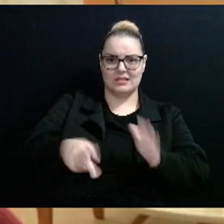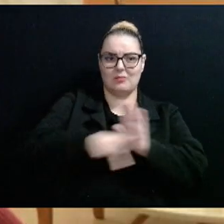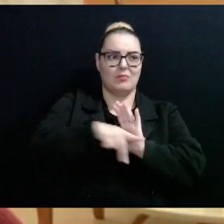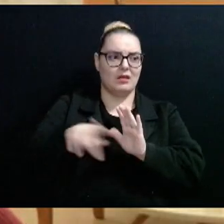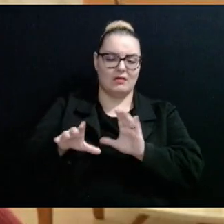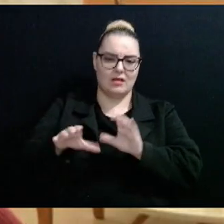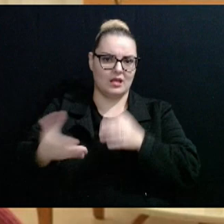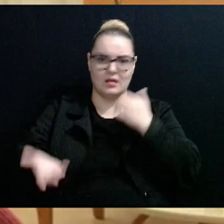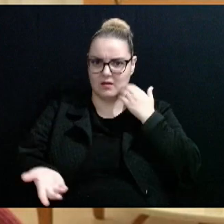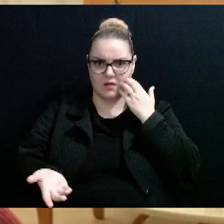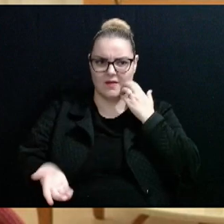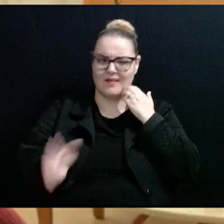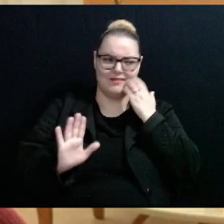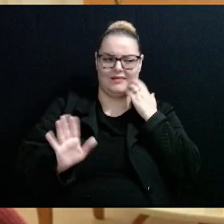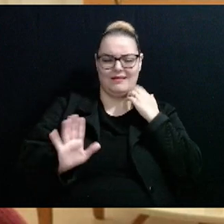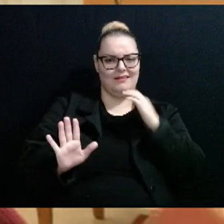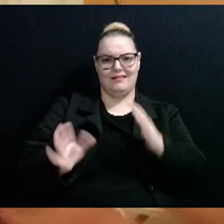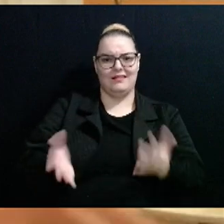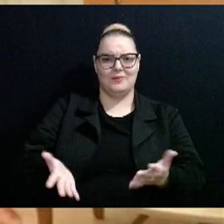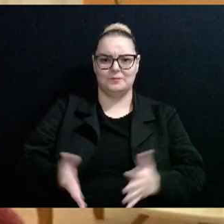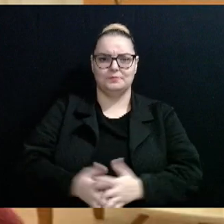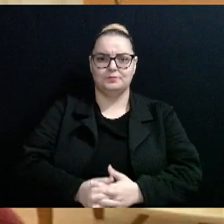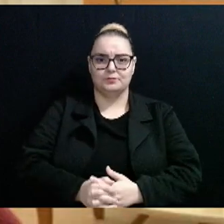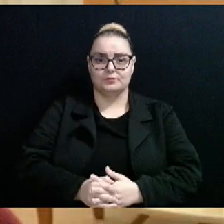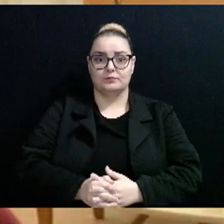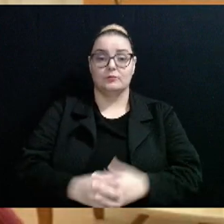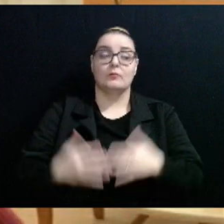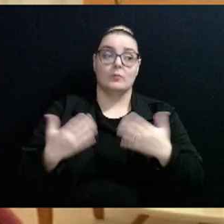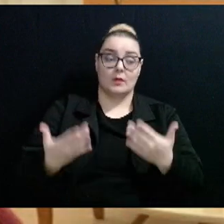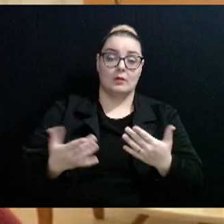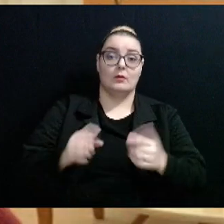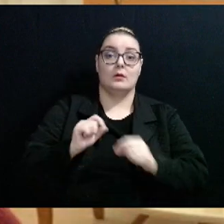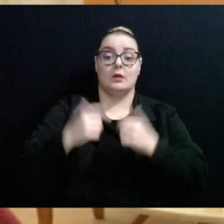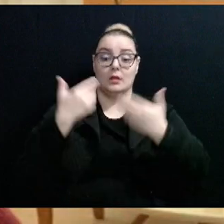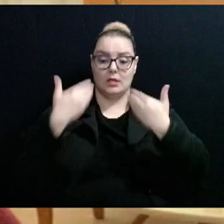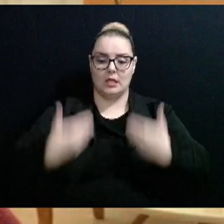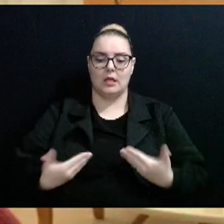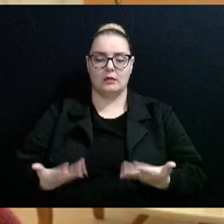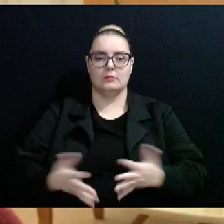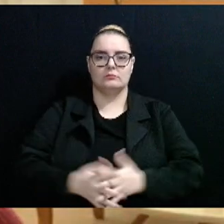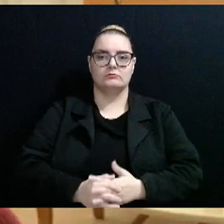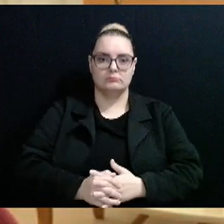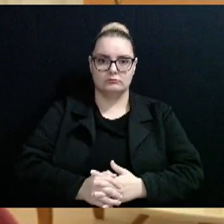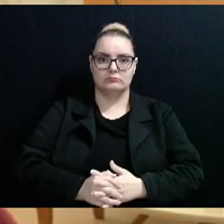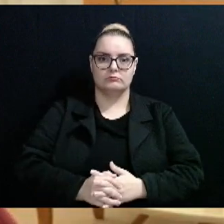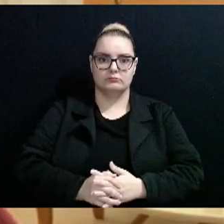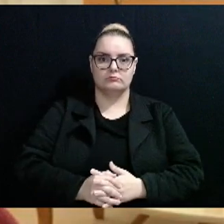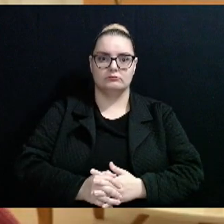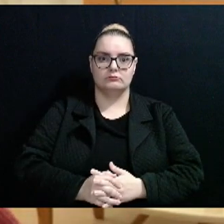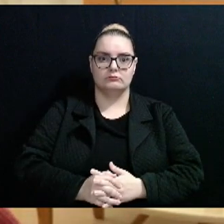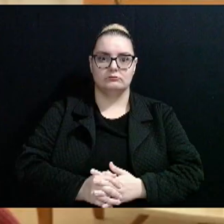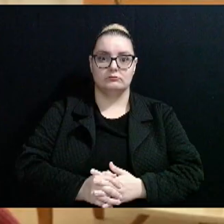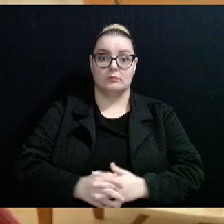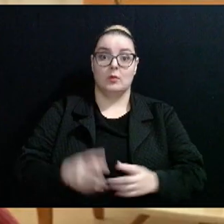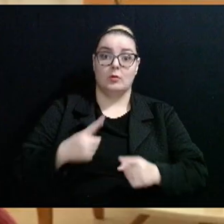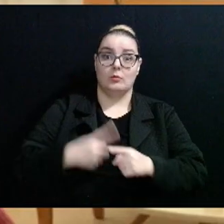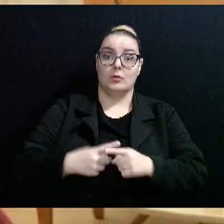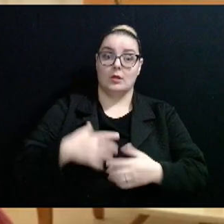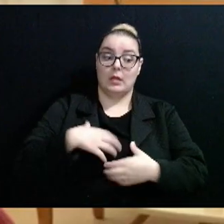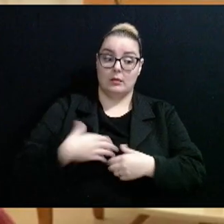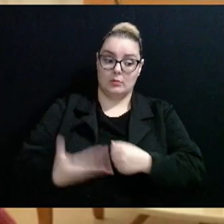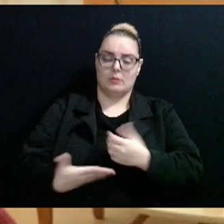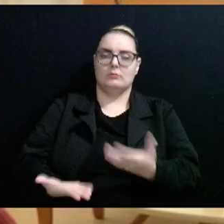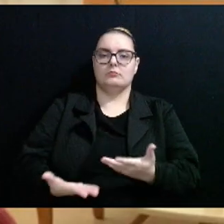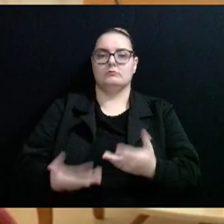lugar. Então, quem eu sou de verdade? Porque a minha essência precisa ser